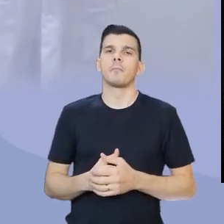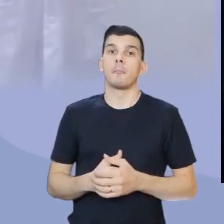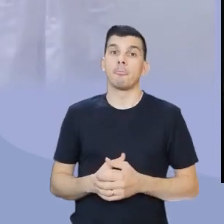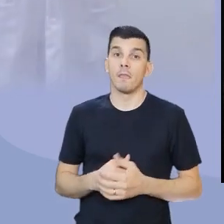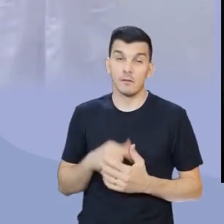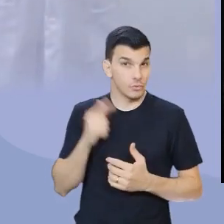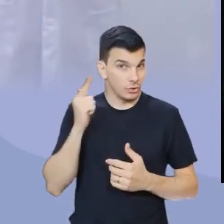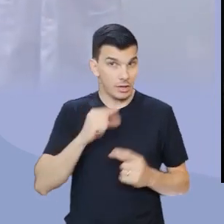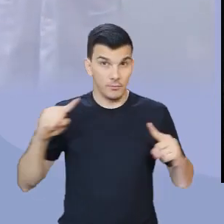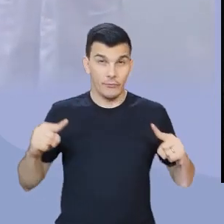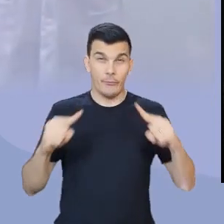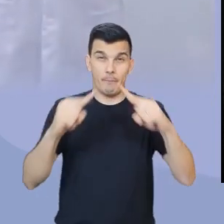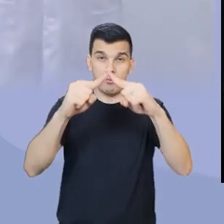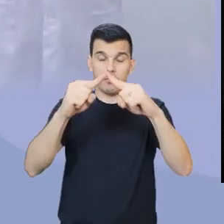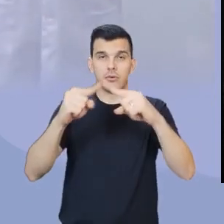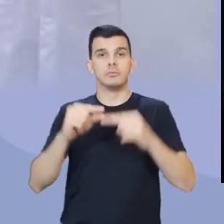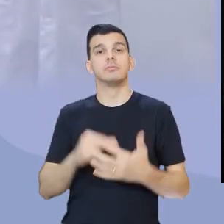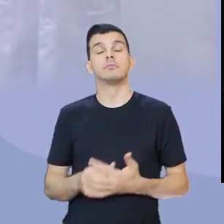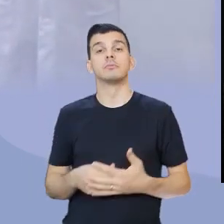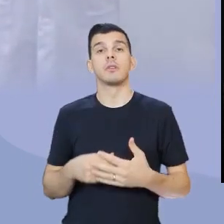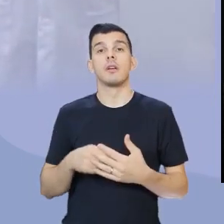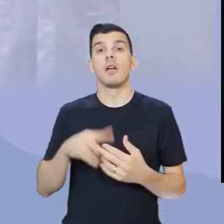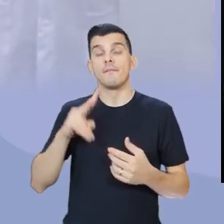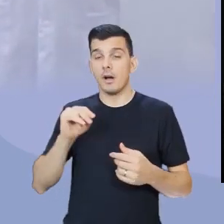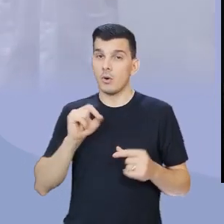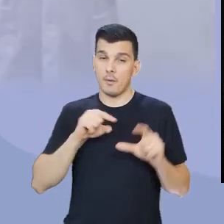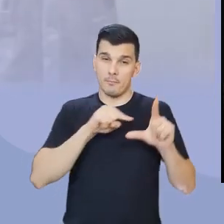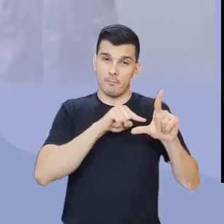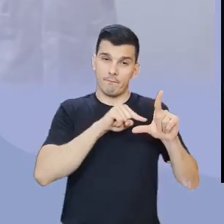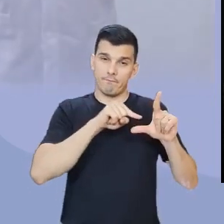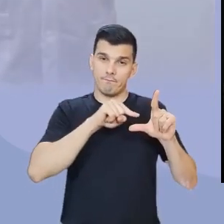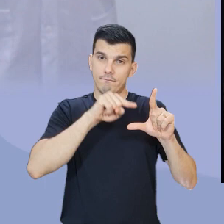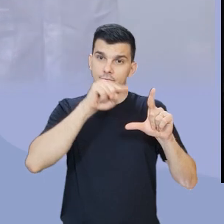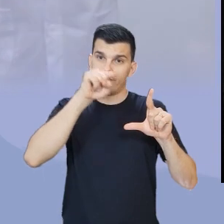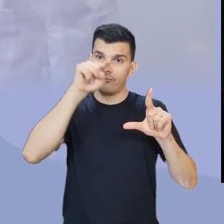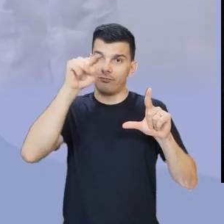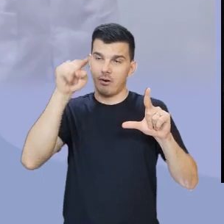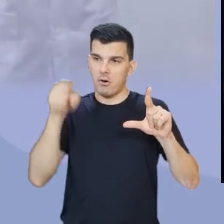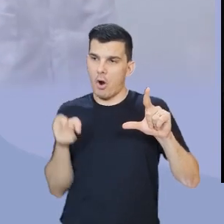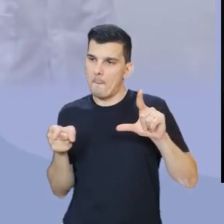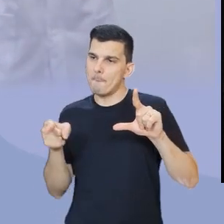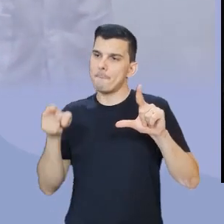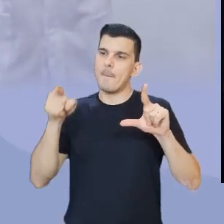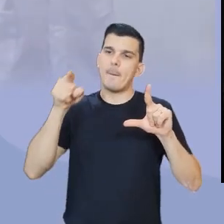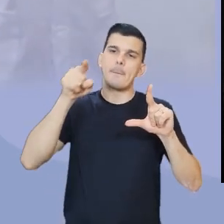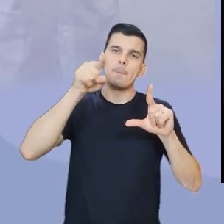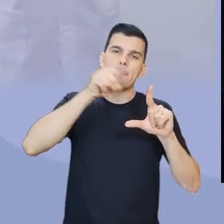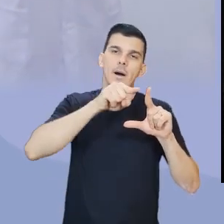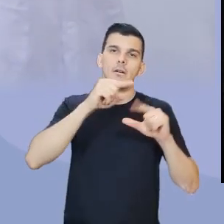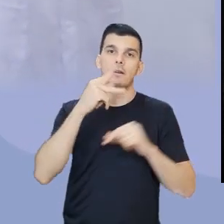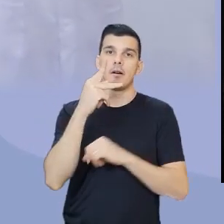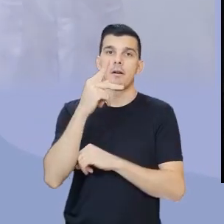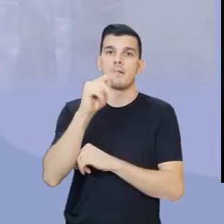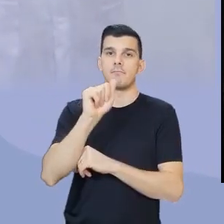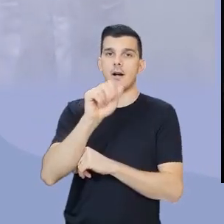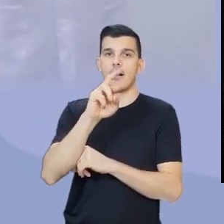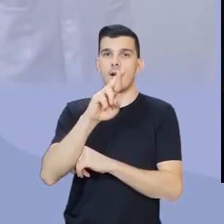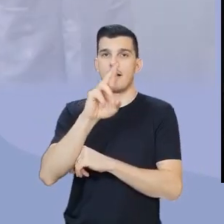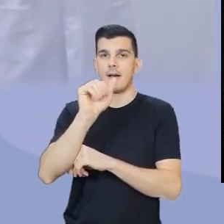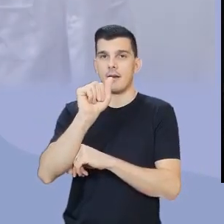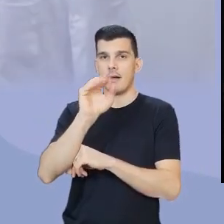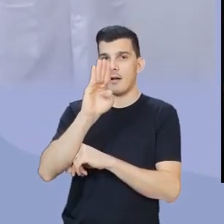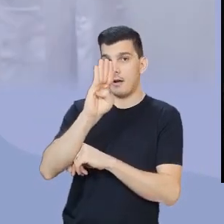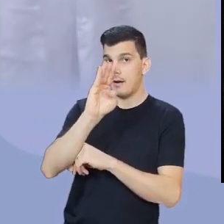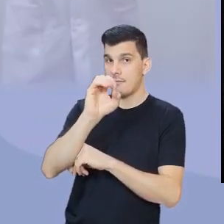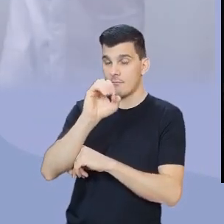isso aconteça, um dos projéteis descreverá uma trajetória parabólica. Olha o que eu acabei de falar, a parábola.